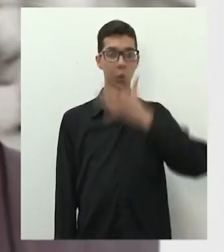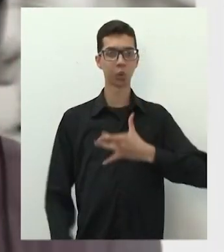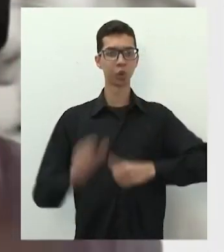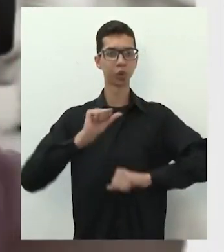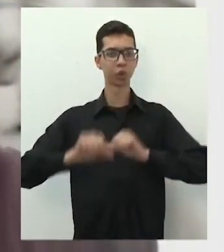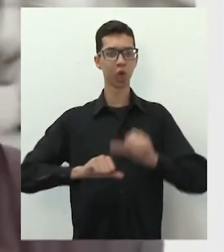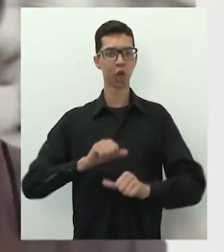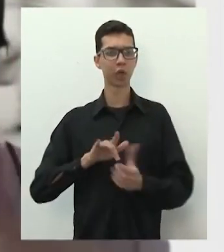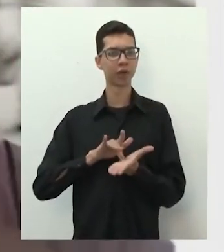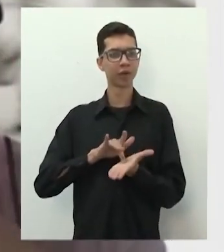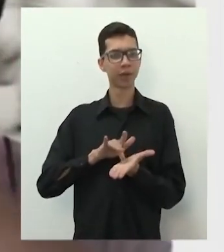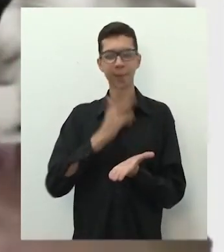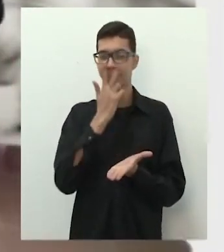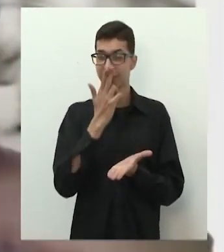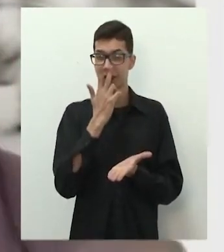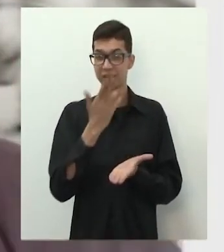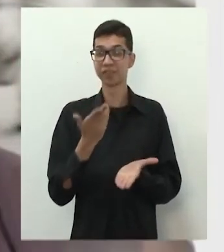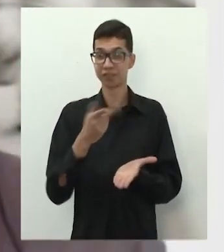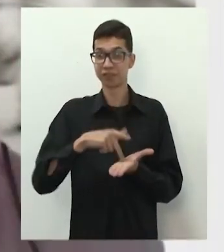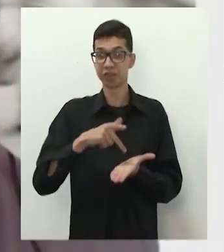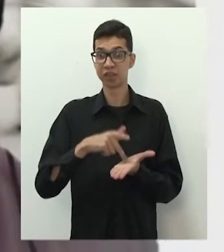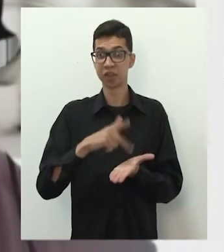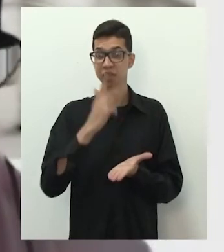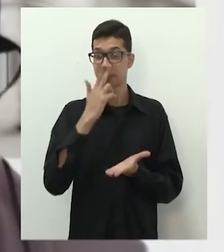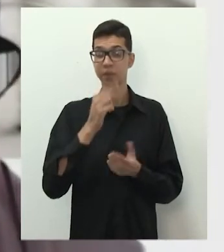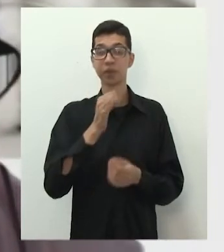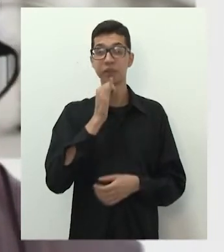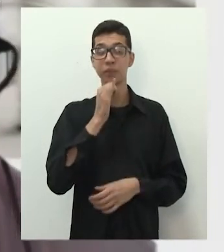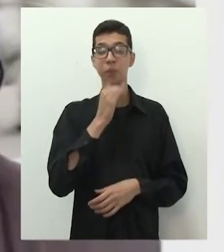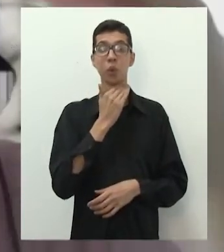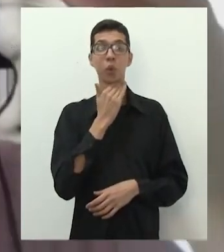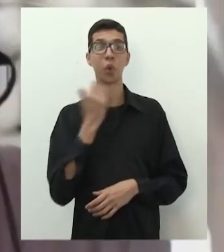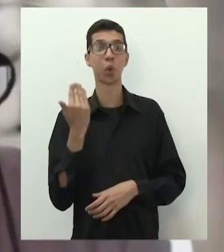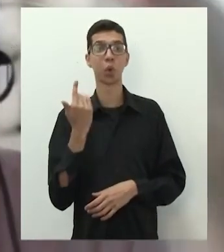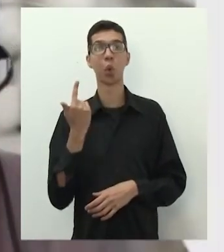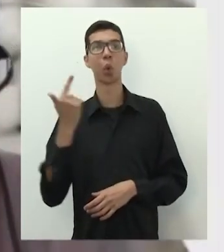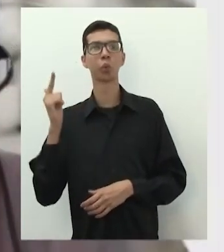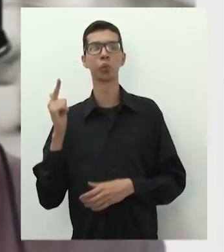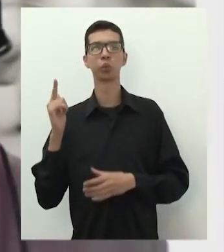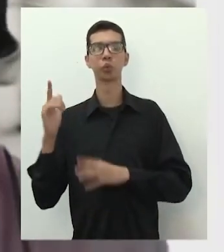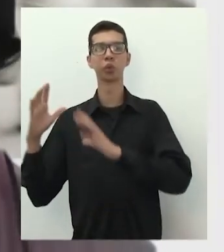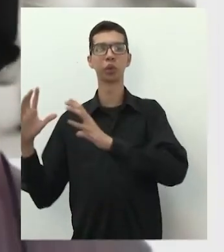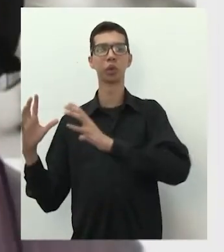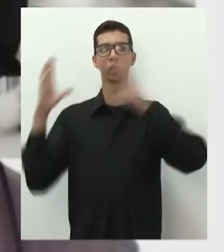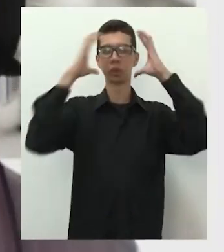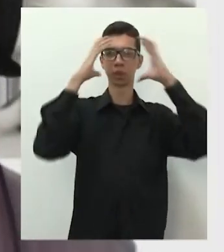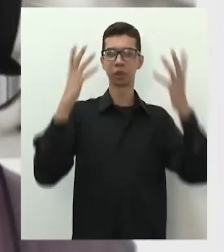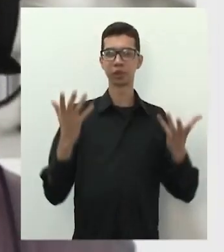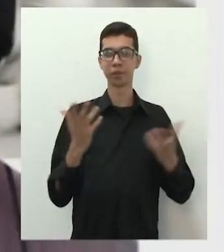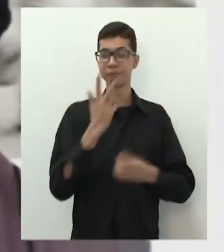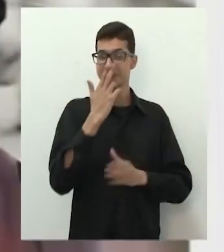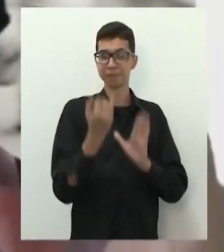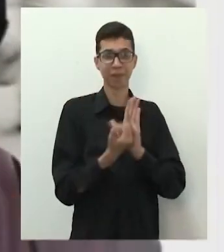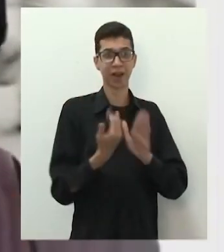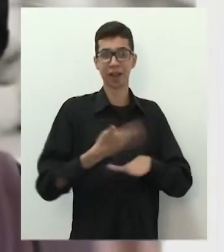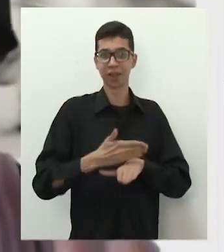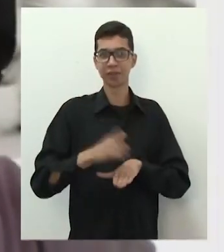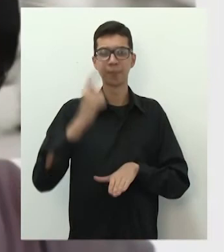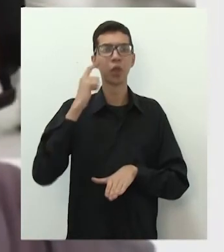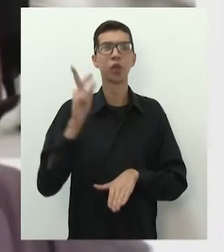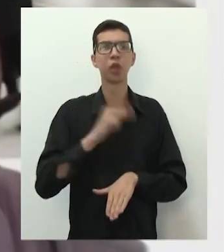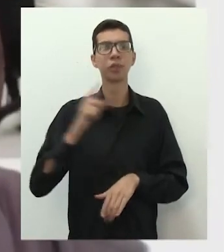imagens assim, ó. Deixa eu te mostrar assim. Eles fazem assim, ó, as imagens, ó. De ladinho, de cabeça